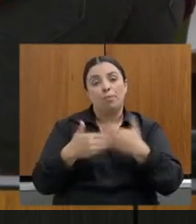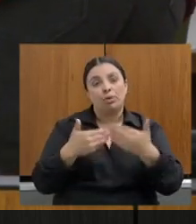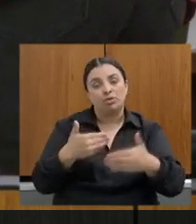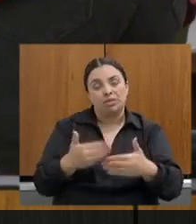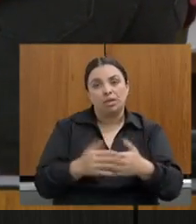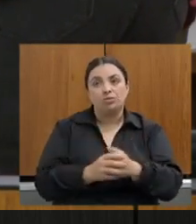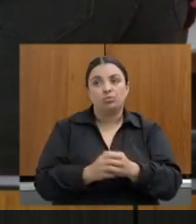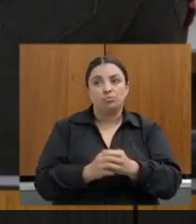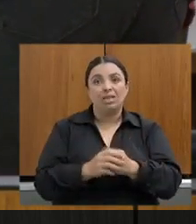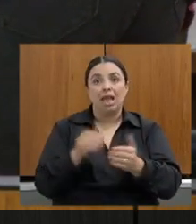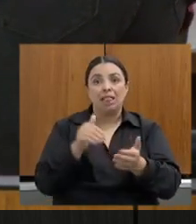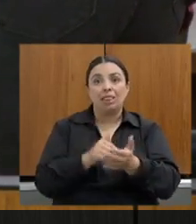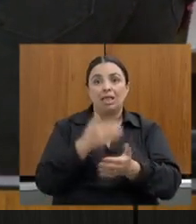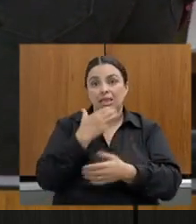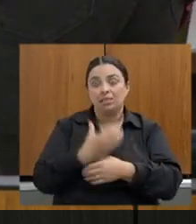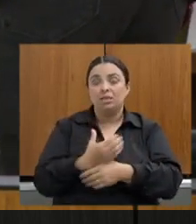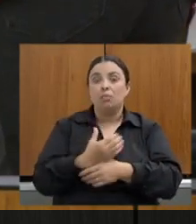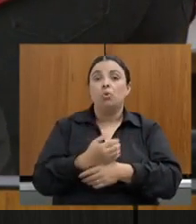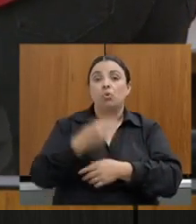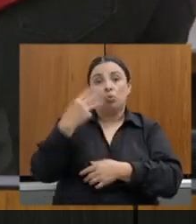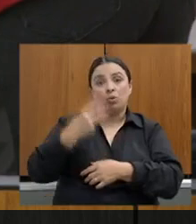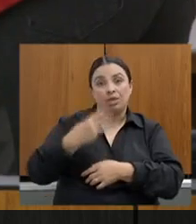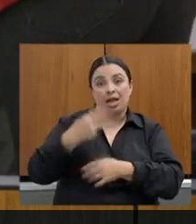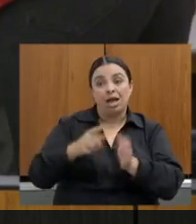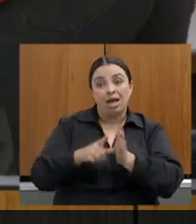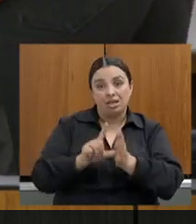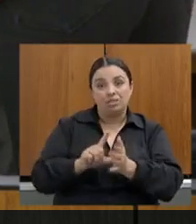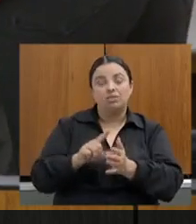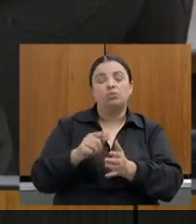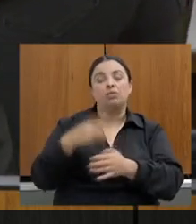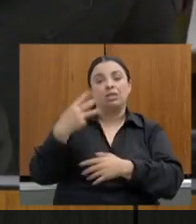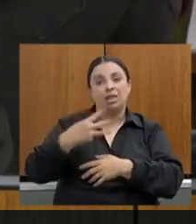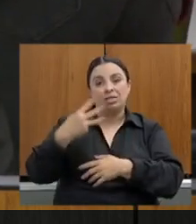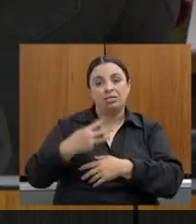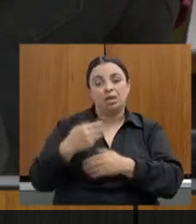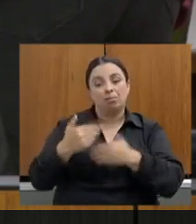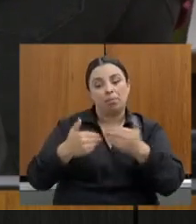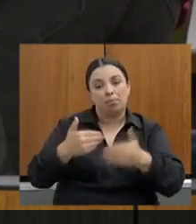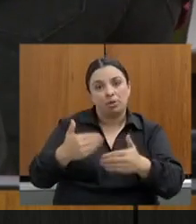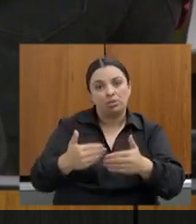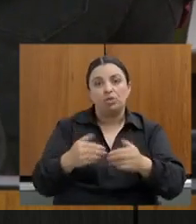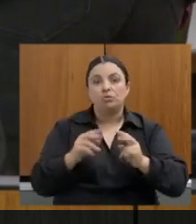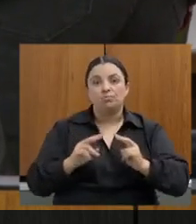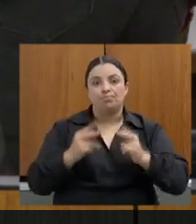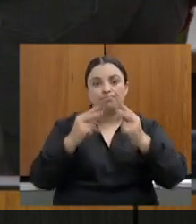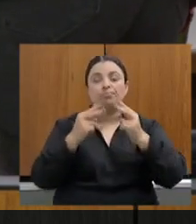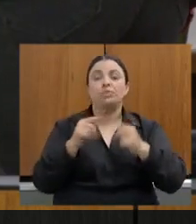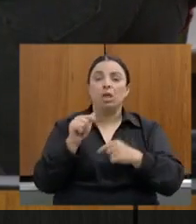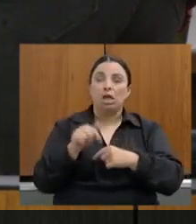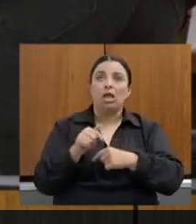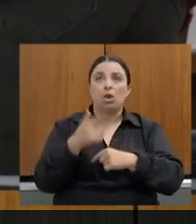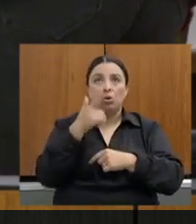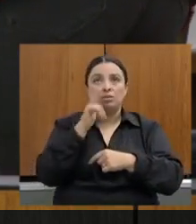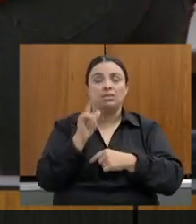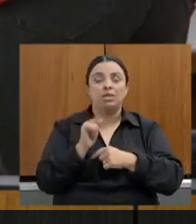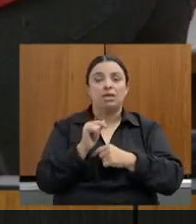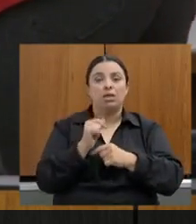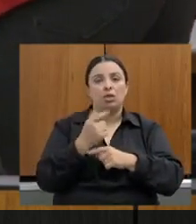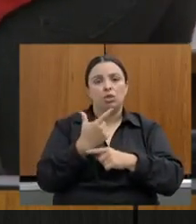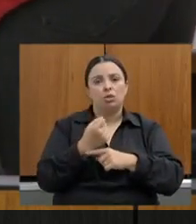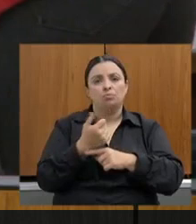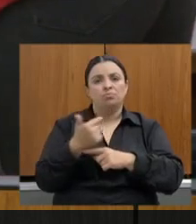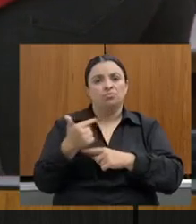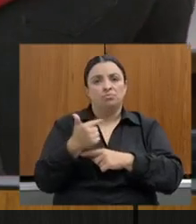terceiro processo promoções e esse é o ajuste que a gente tem de fechar o ano com três processos relativos